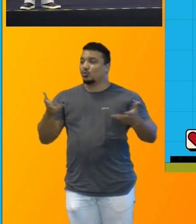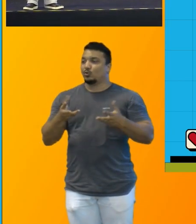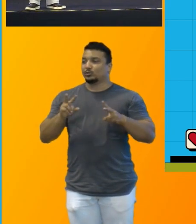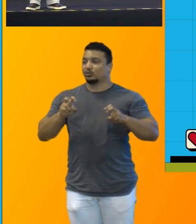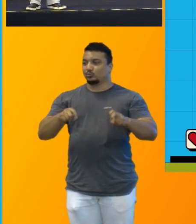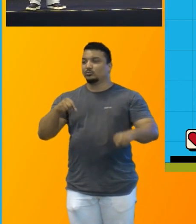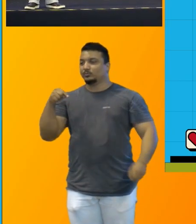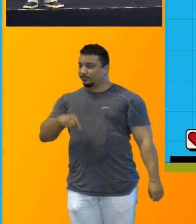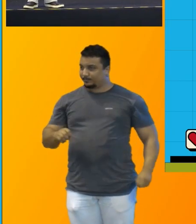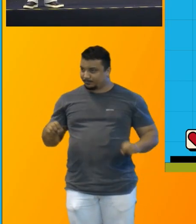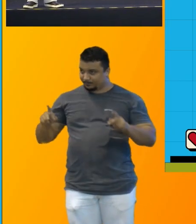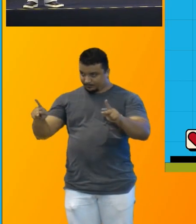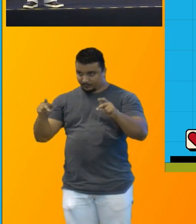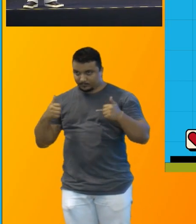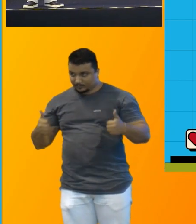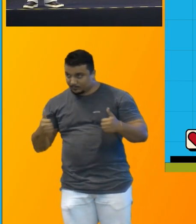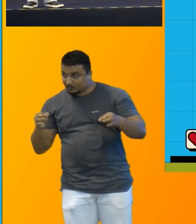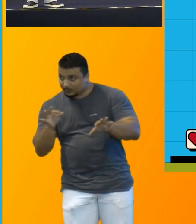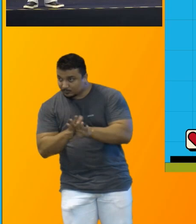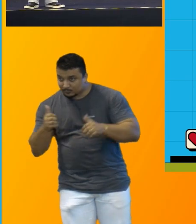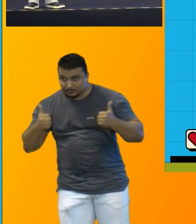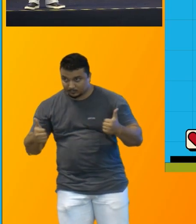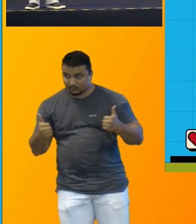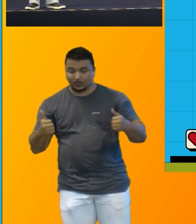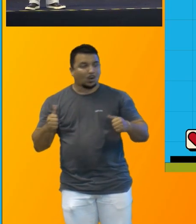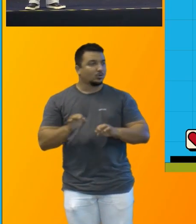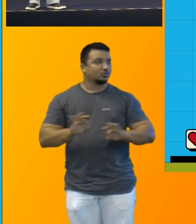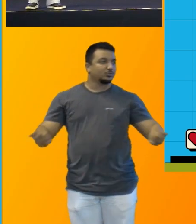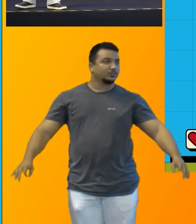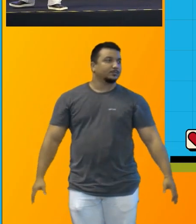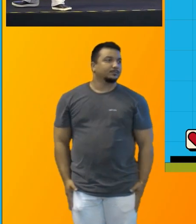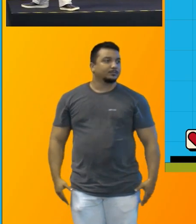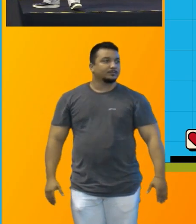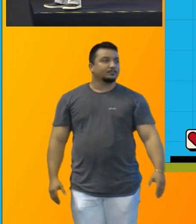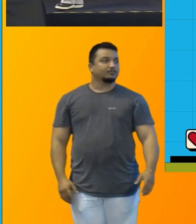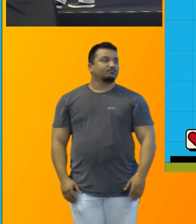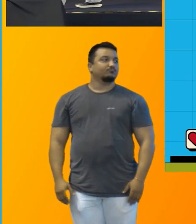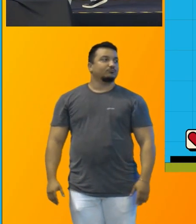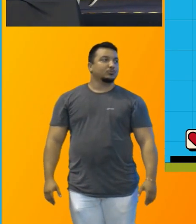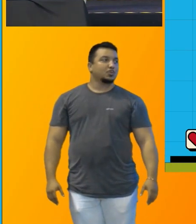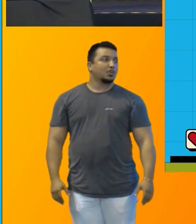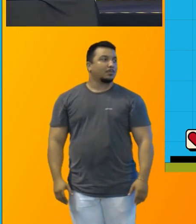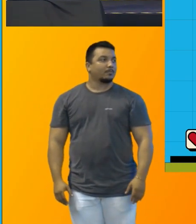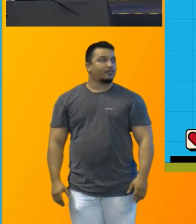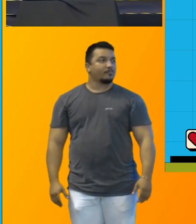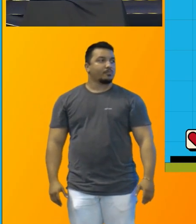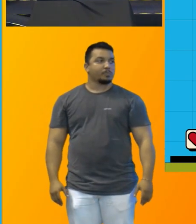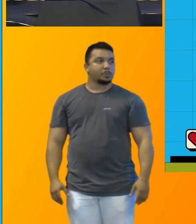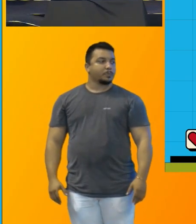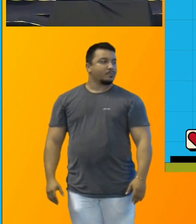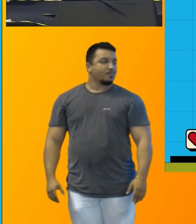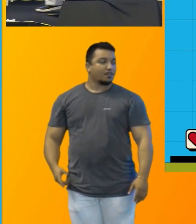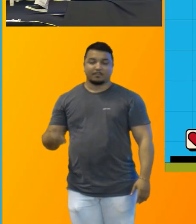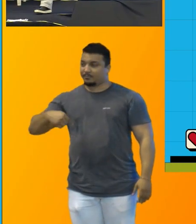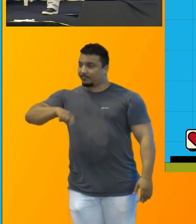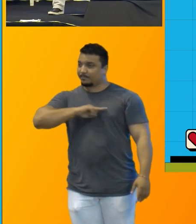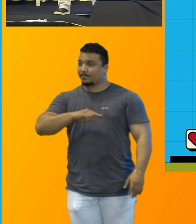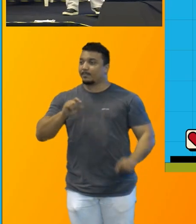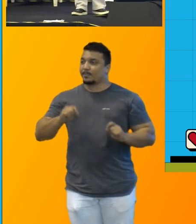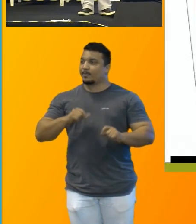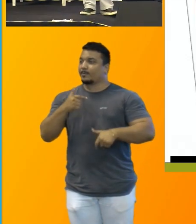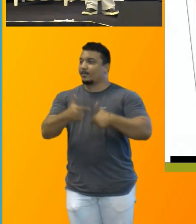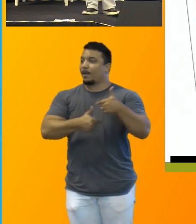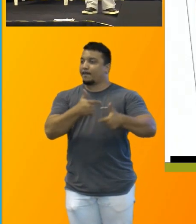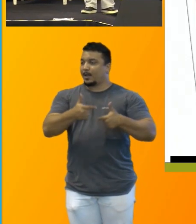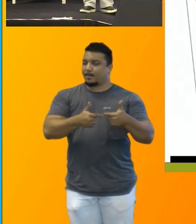hoje. Fechado? Estamos prontos? Vamos lá? Seguinte, quando nós vamos